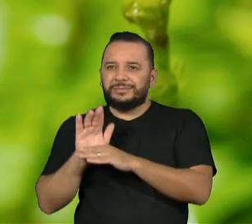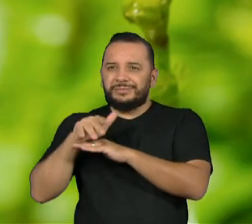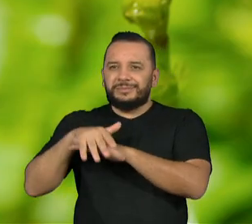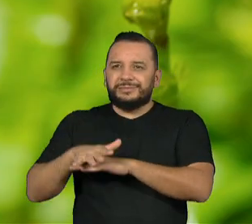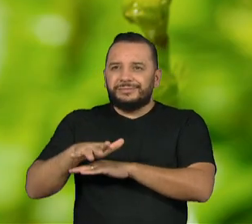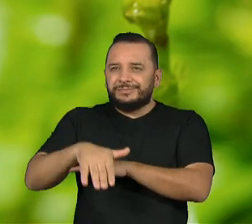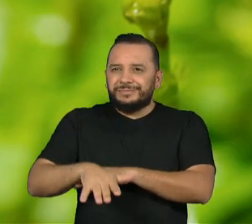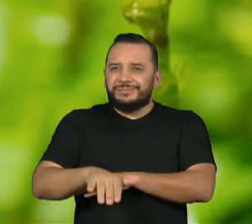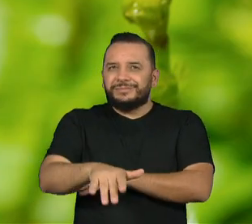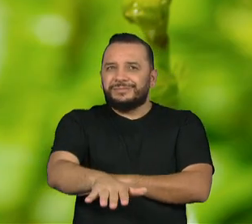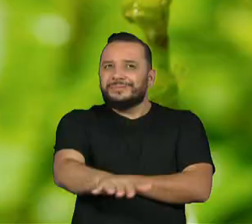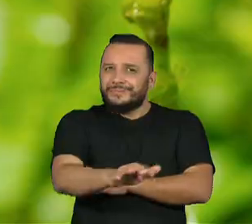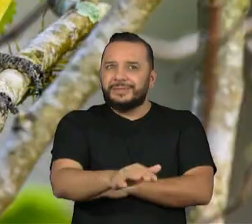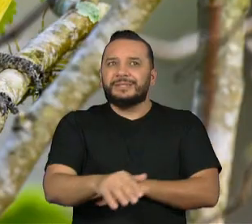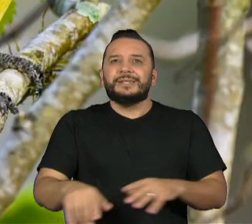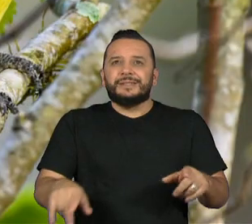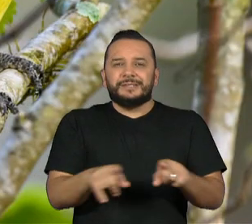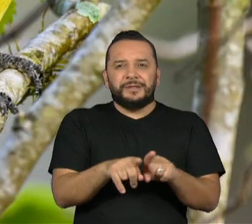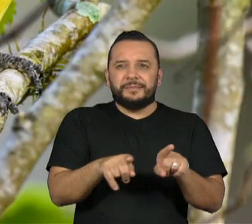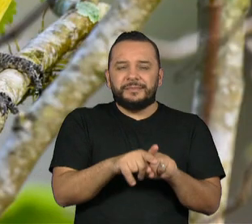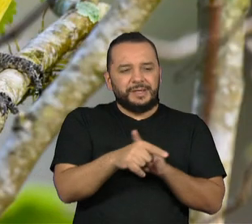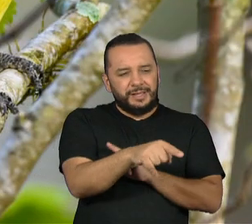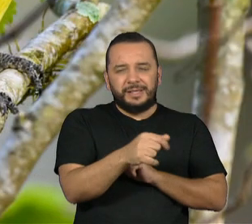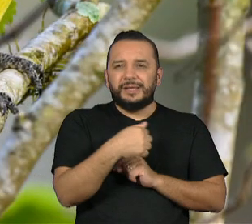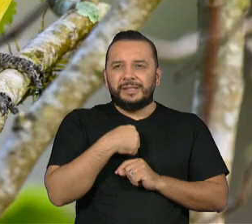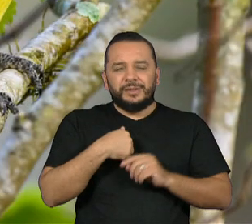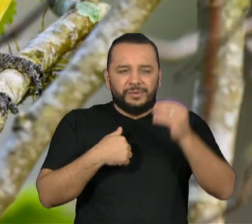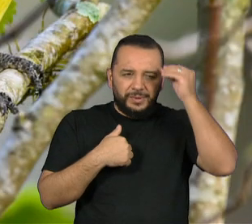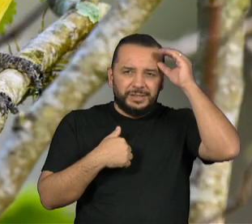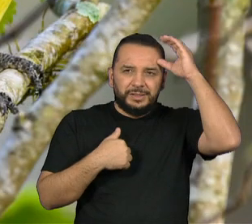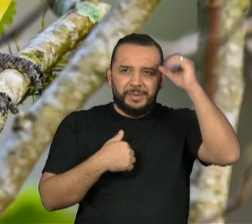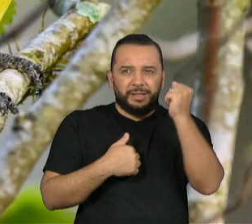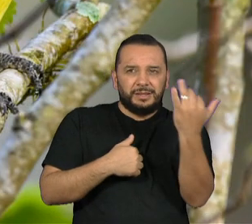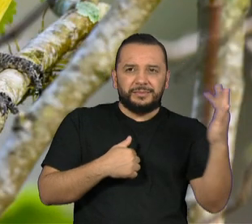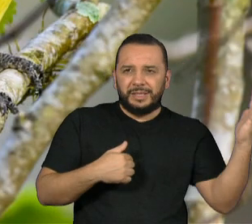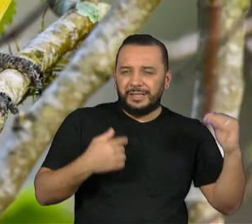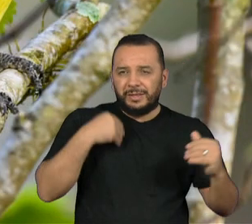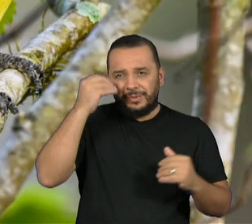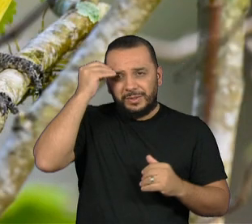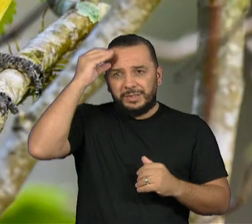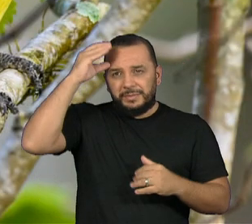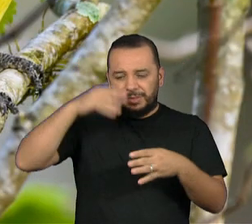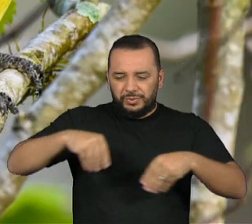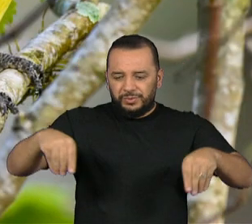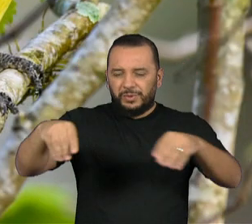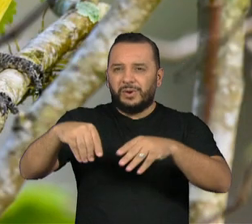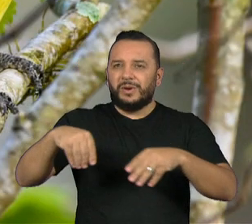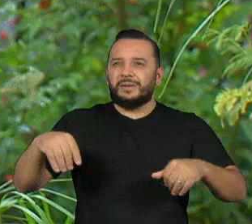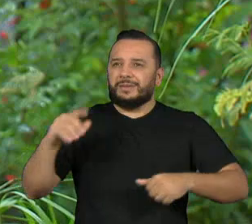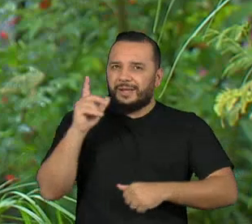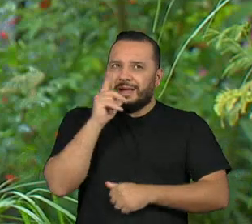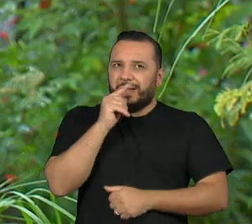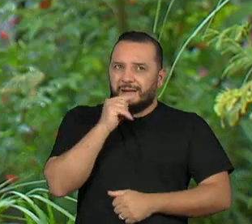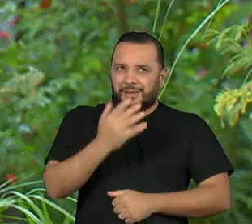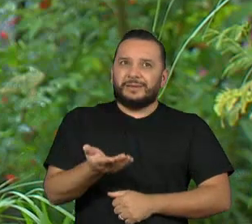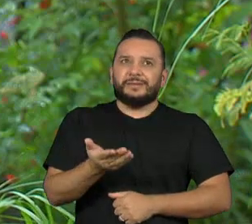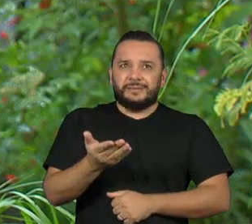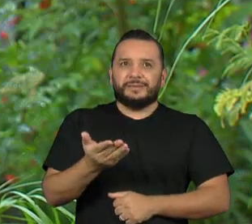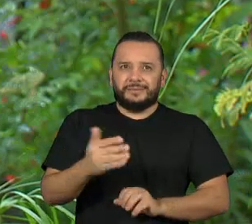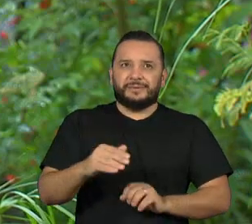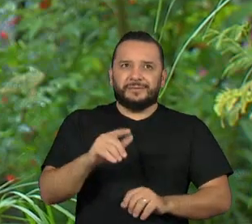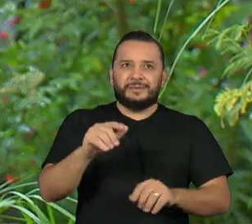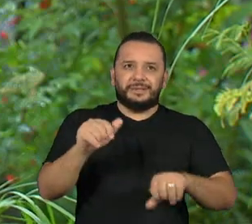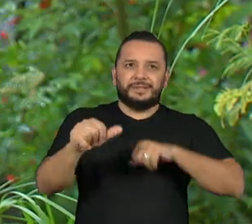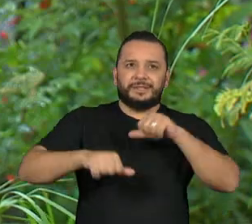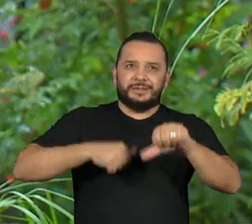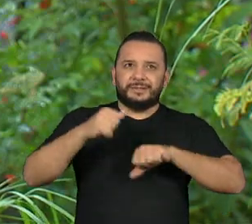a sabedoria das plantas, a sabedoria do solo, a sabedoria da água, vai te transformando, né?